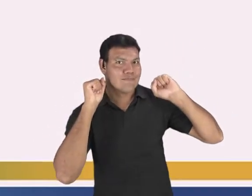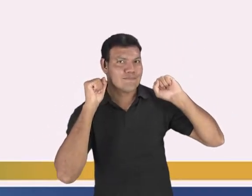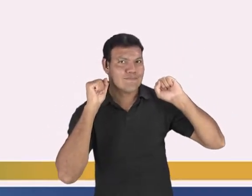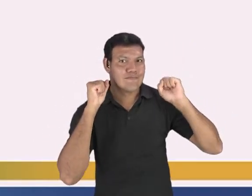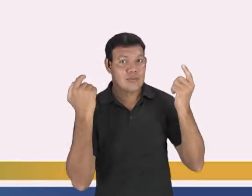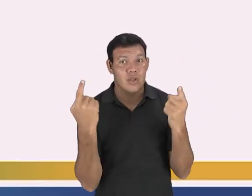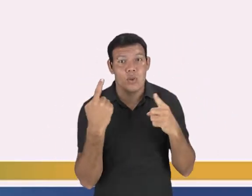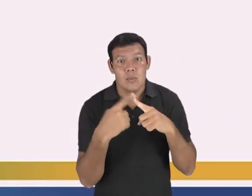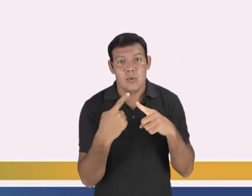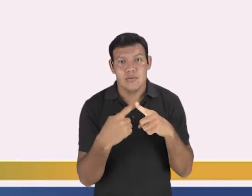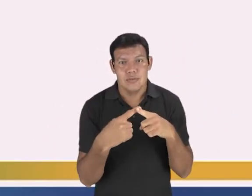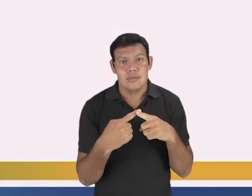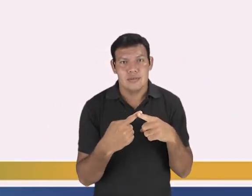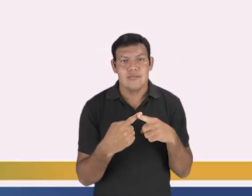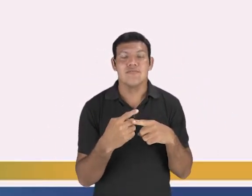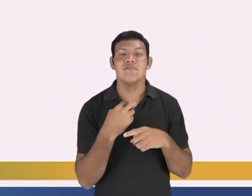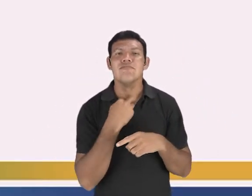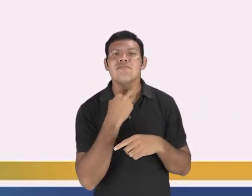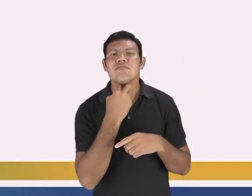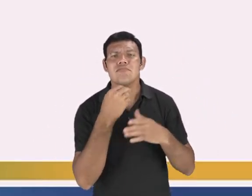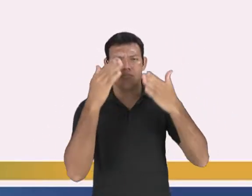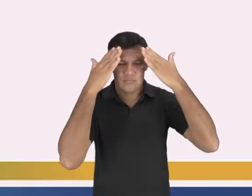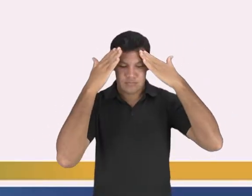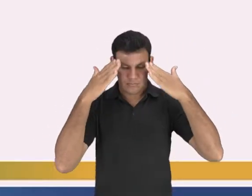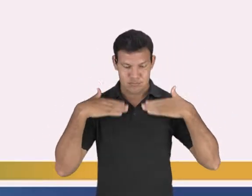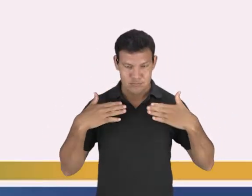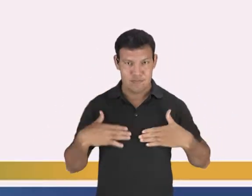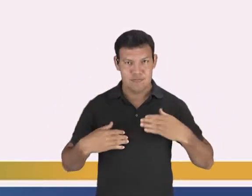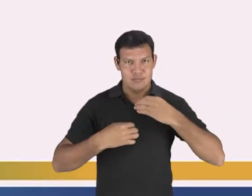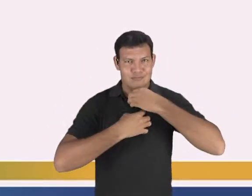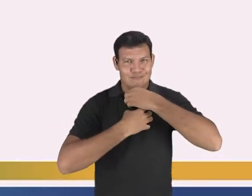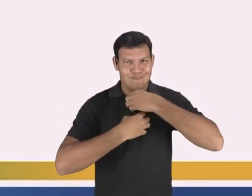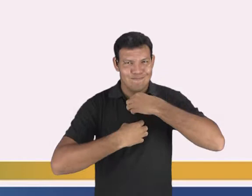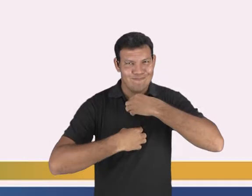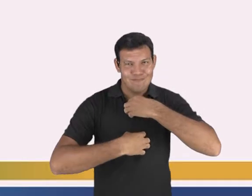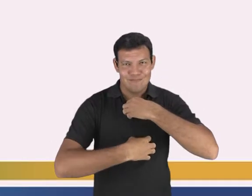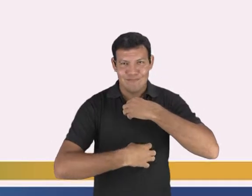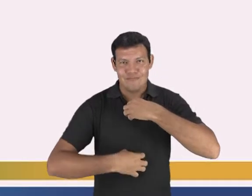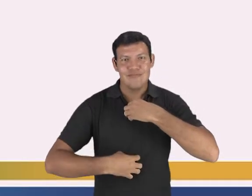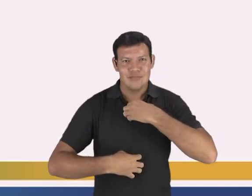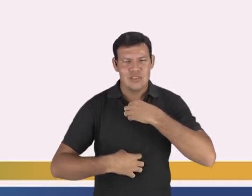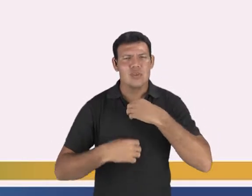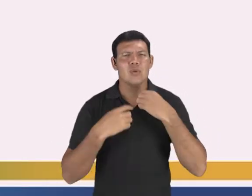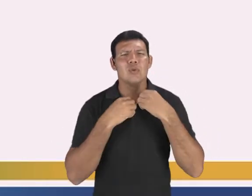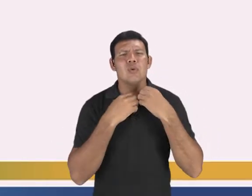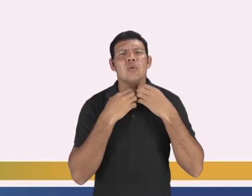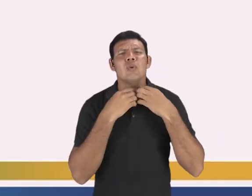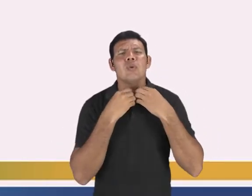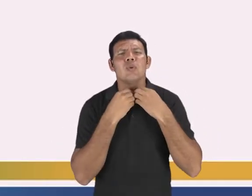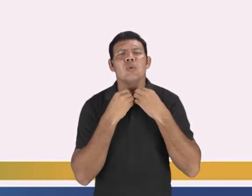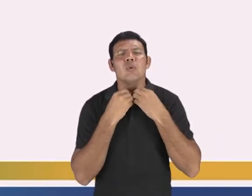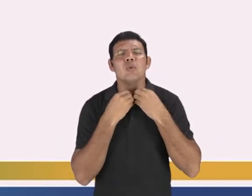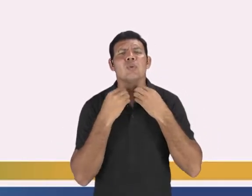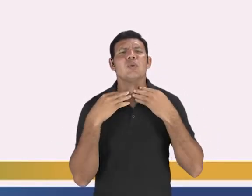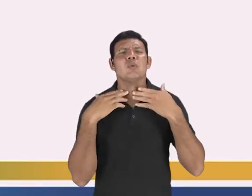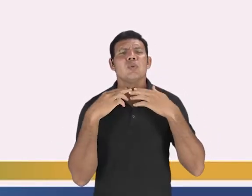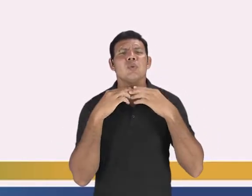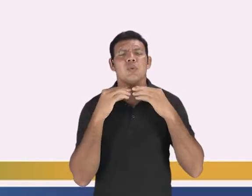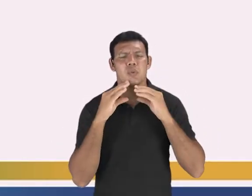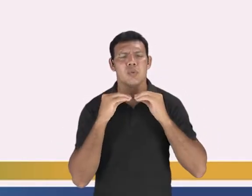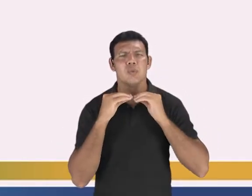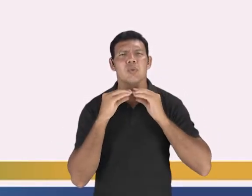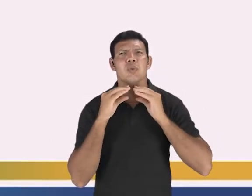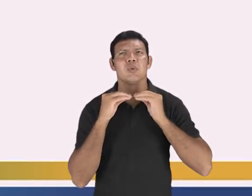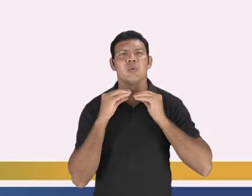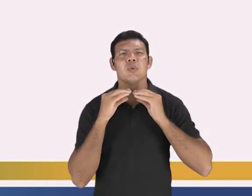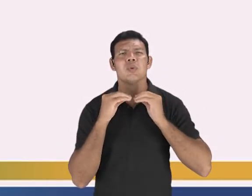minha estrutura, aqui no meu esôfago, eu tenho uma prega musical, uma prega vocal, desculpe, a